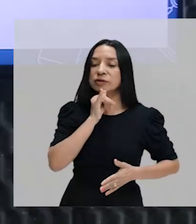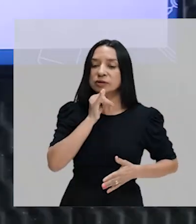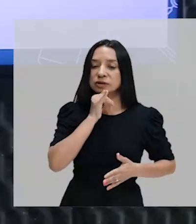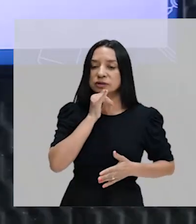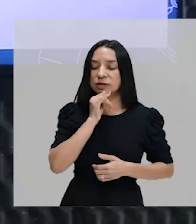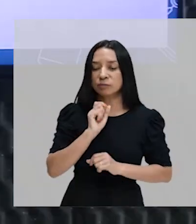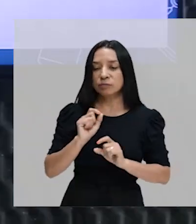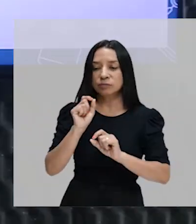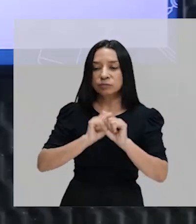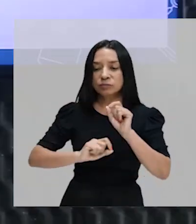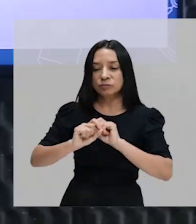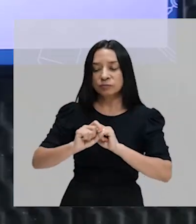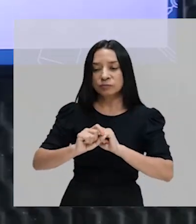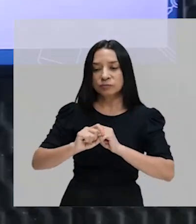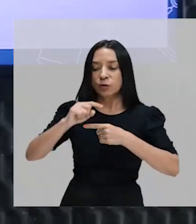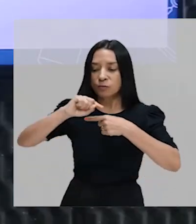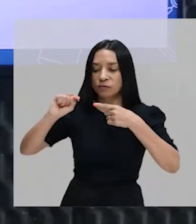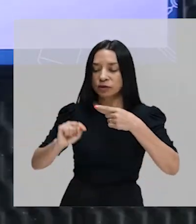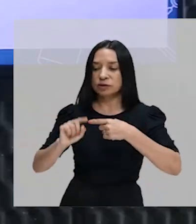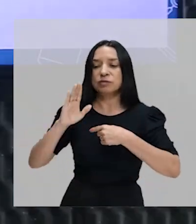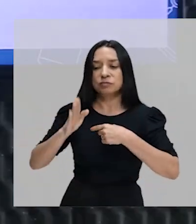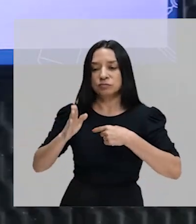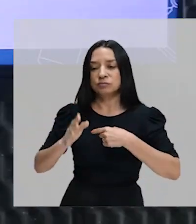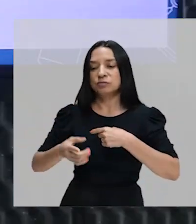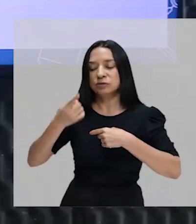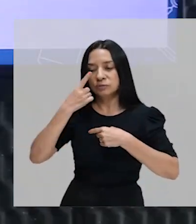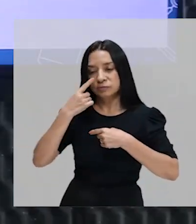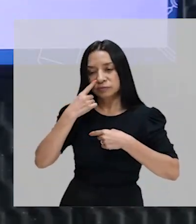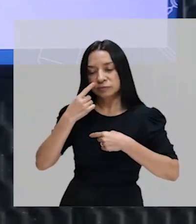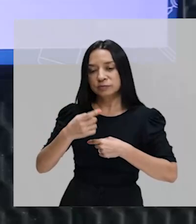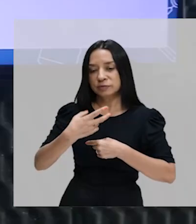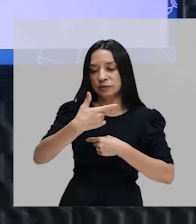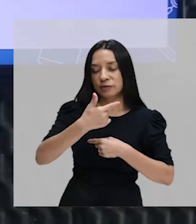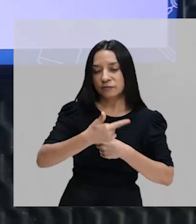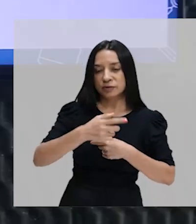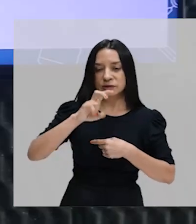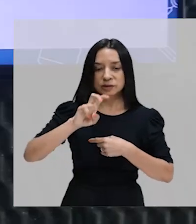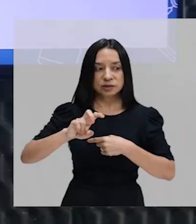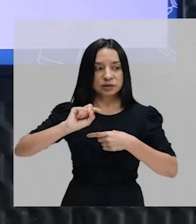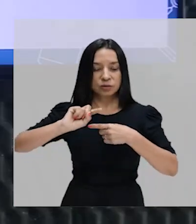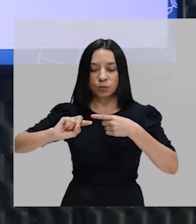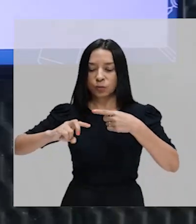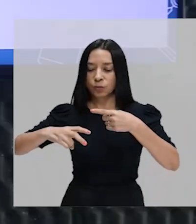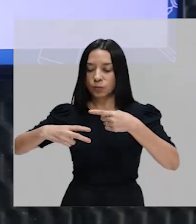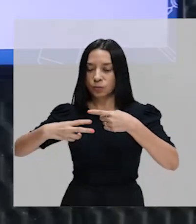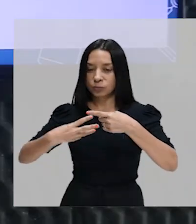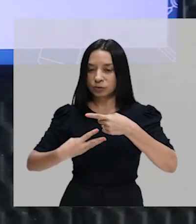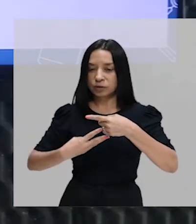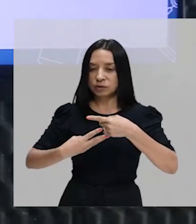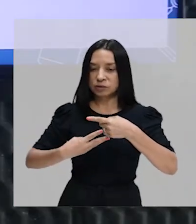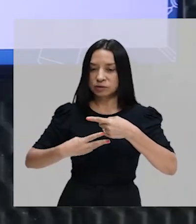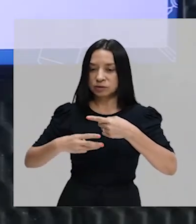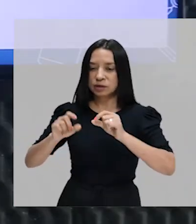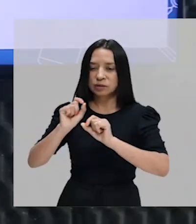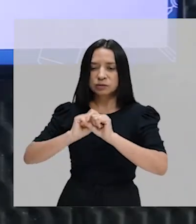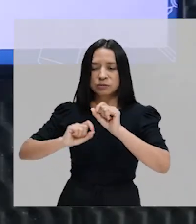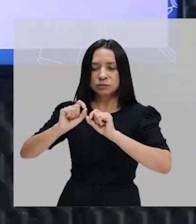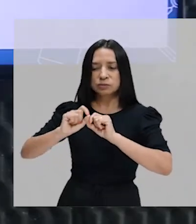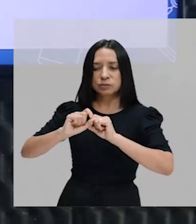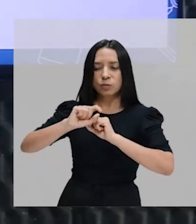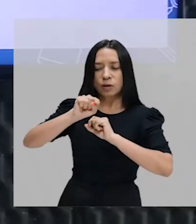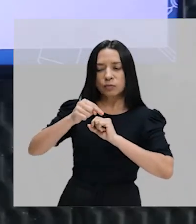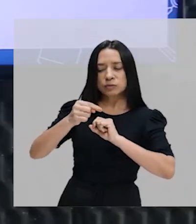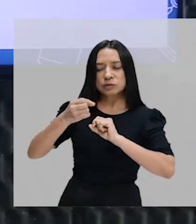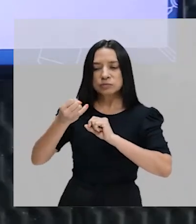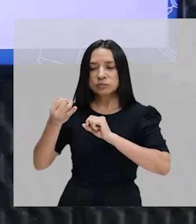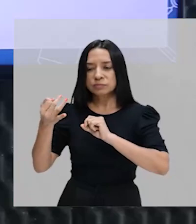tá? 25 terços. Essa fração, 25 terços, ela é chamada de geratriz de qual dízima periódica? Nós